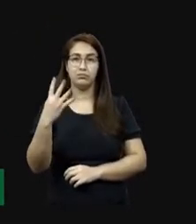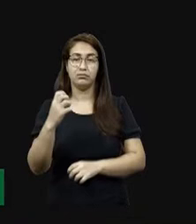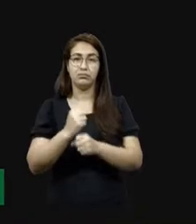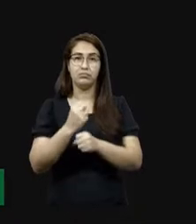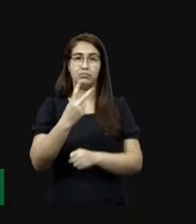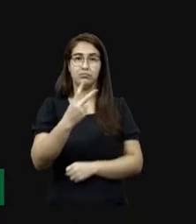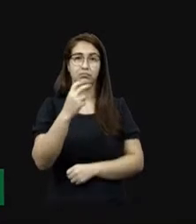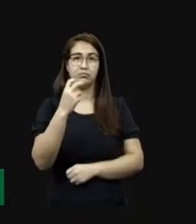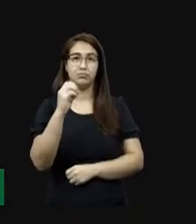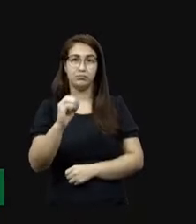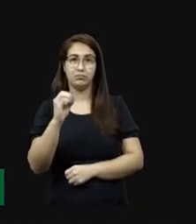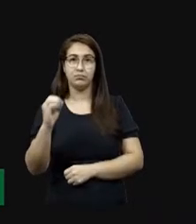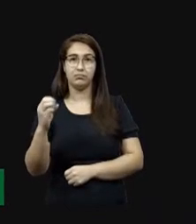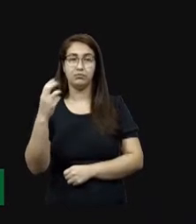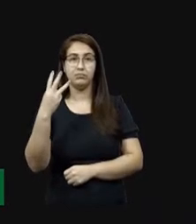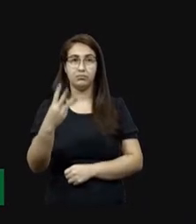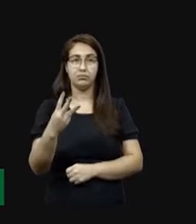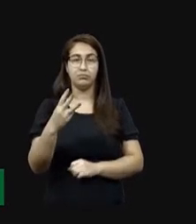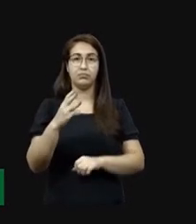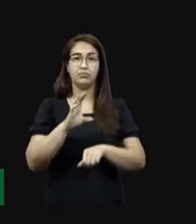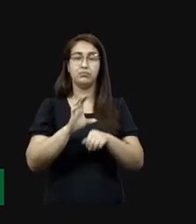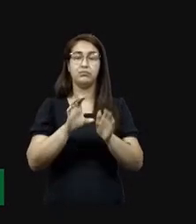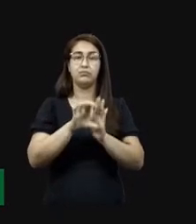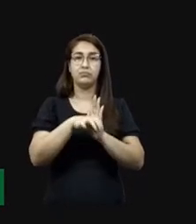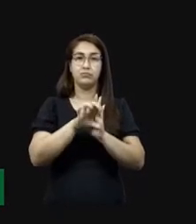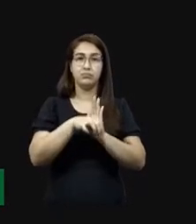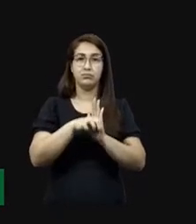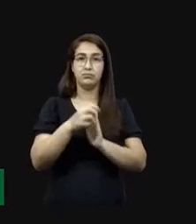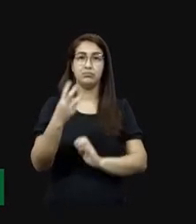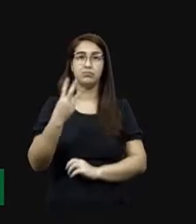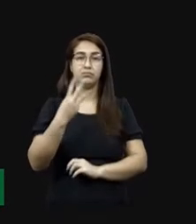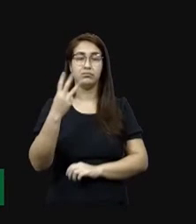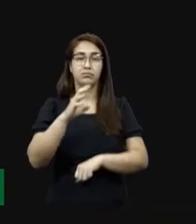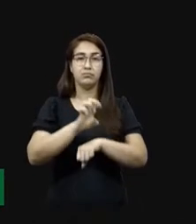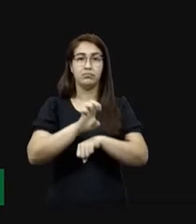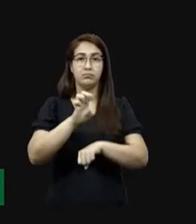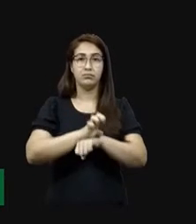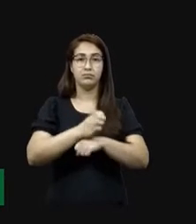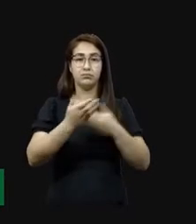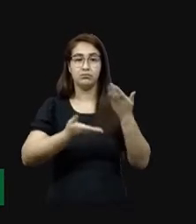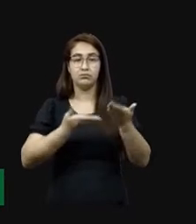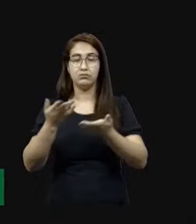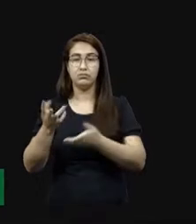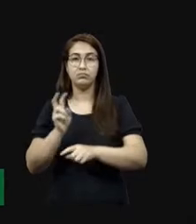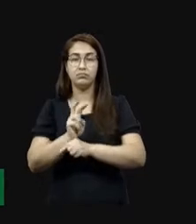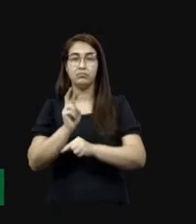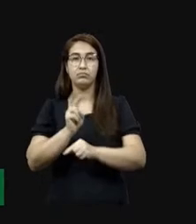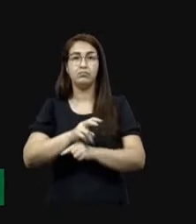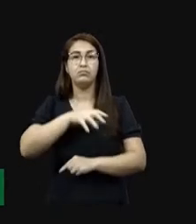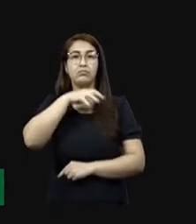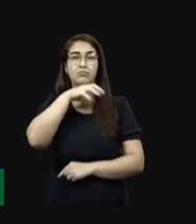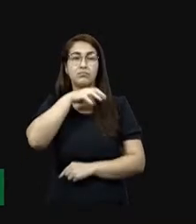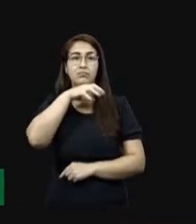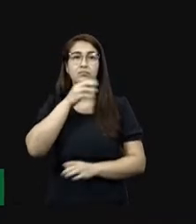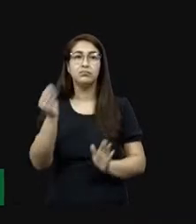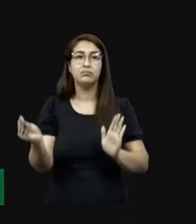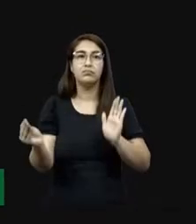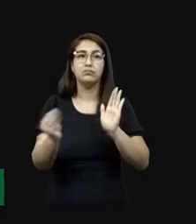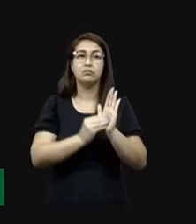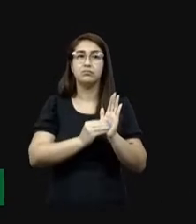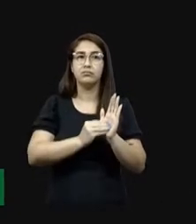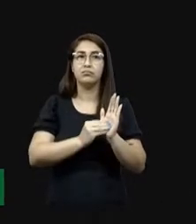Código Estadual de Proteção aos Animais, para fim de incluir vedação